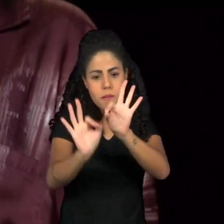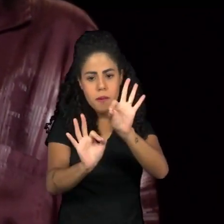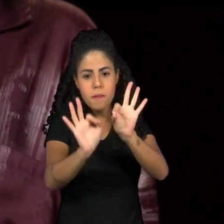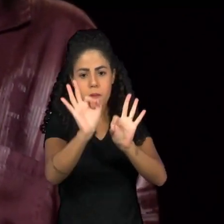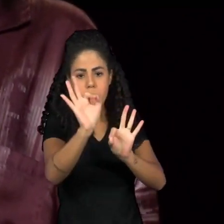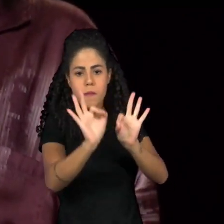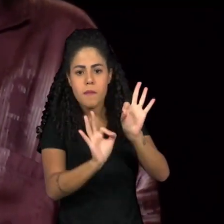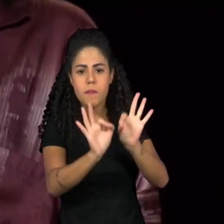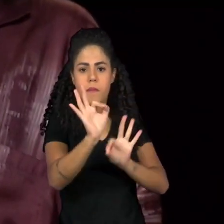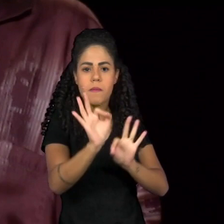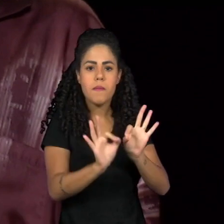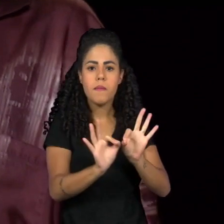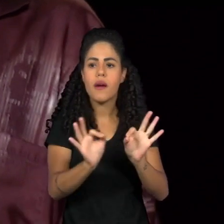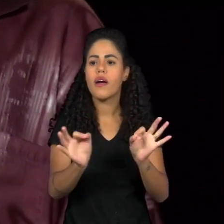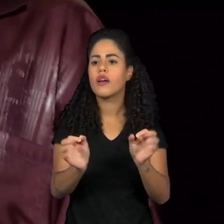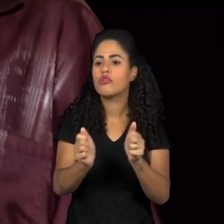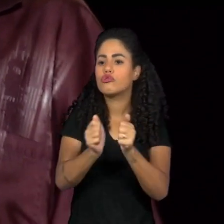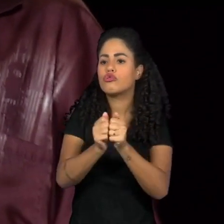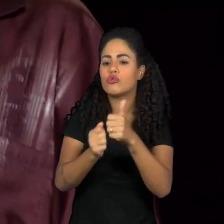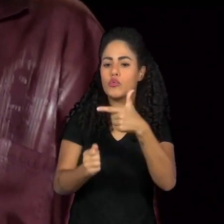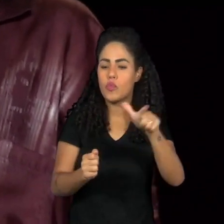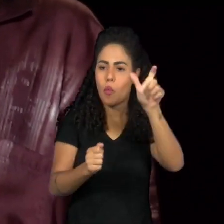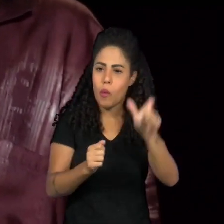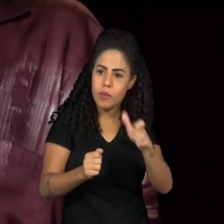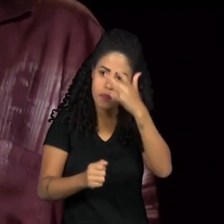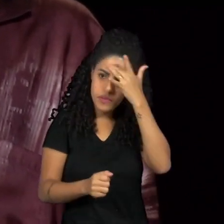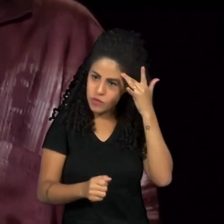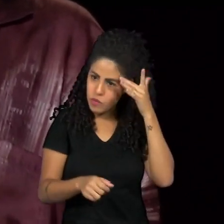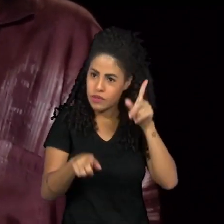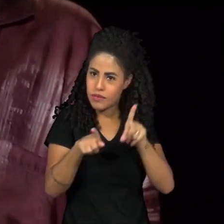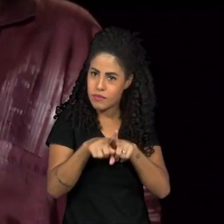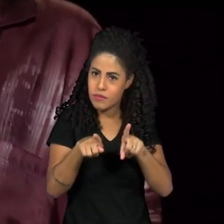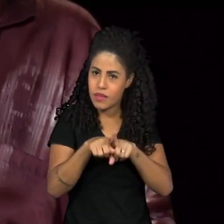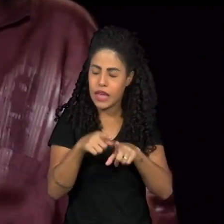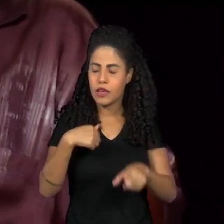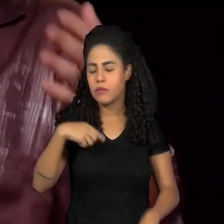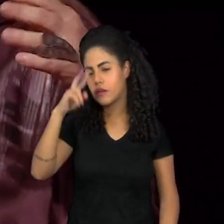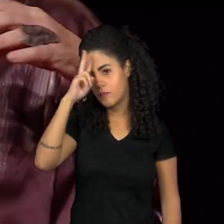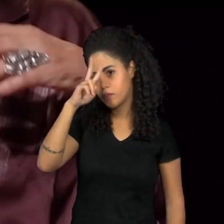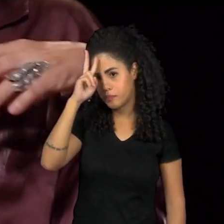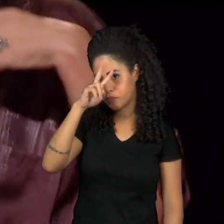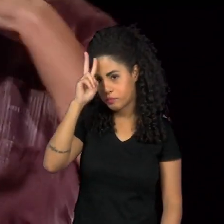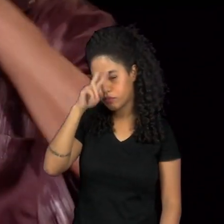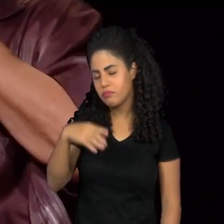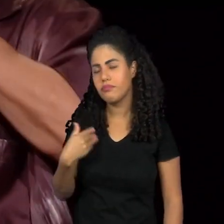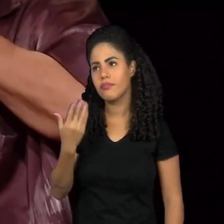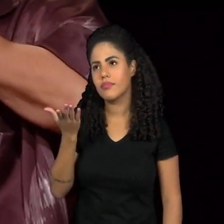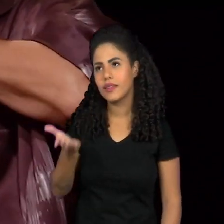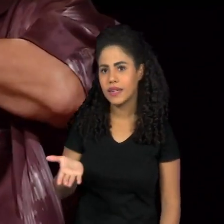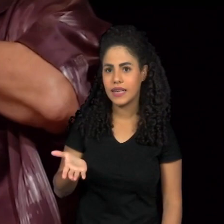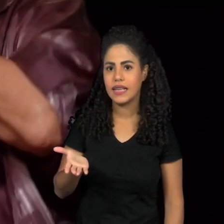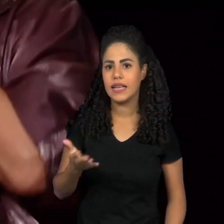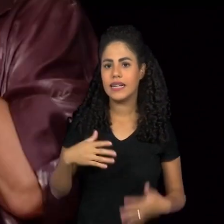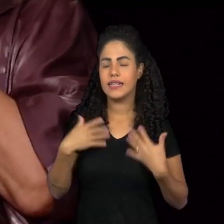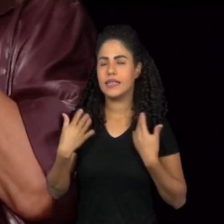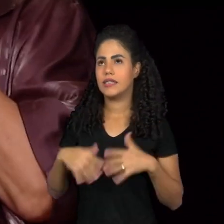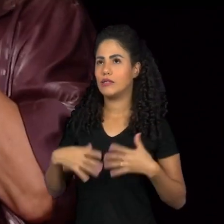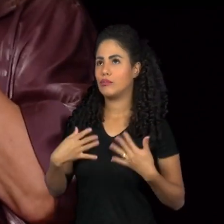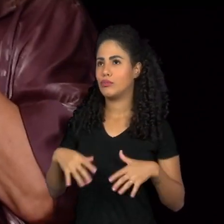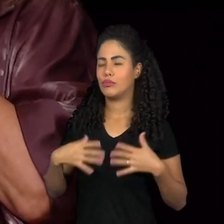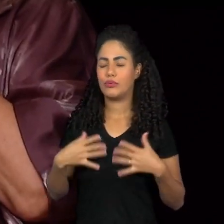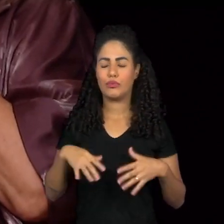Idela Creta, E agora que eu estou me lembrando. E o Richelli, gente, é uma coisa,